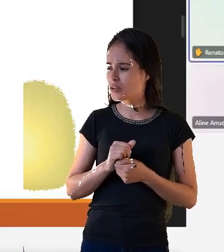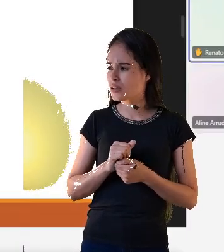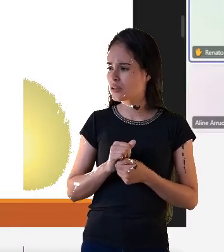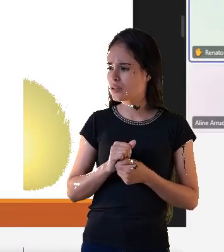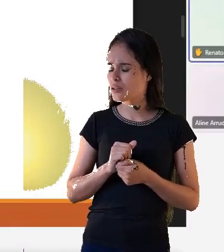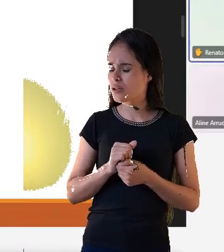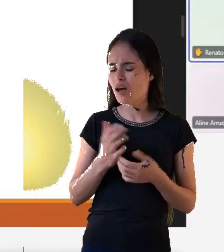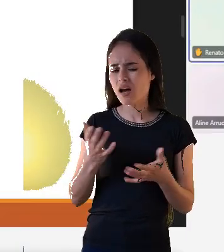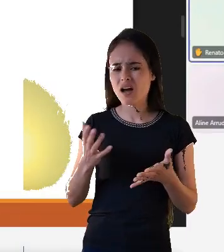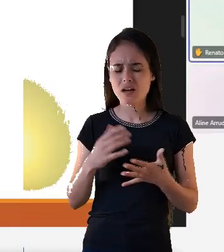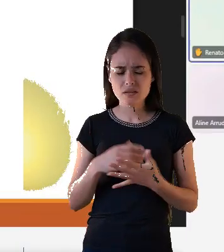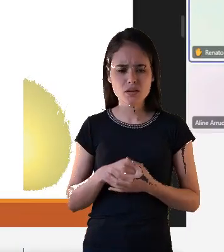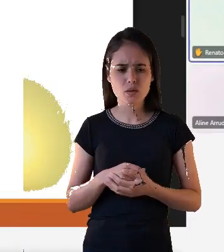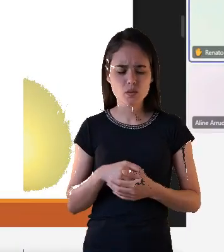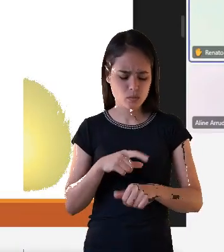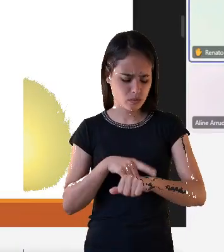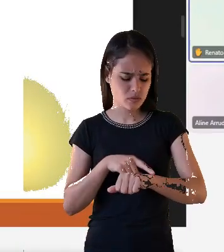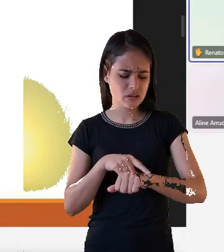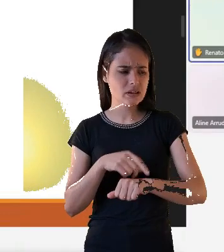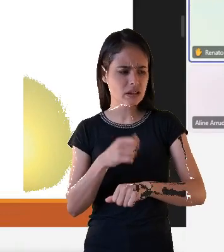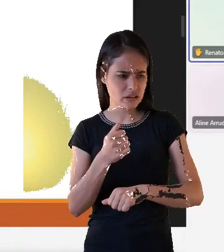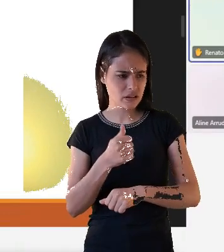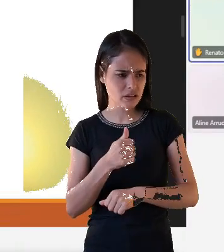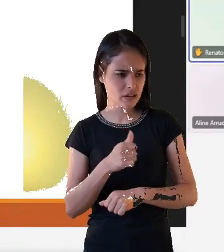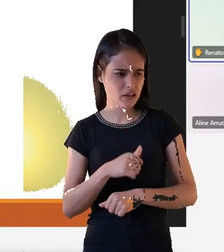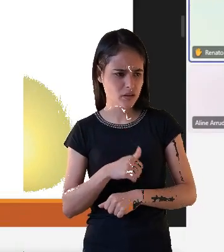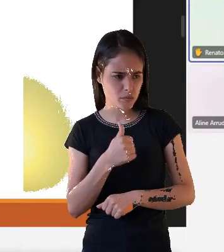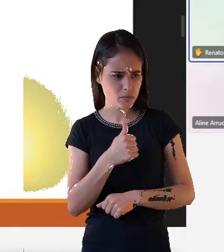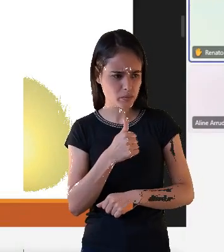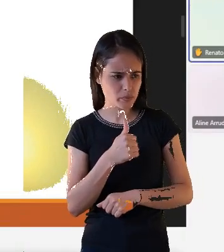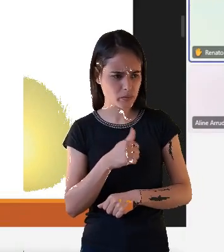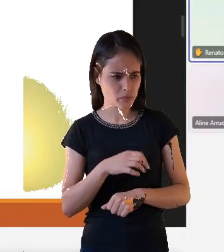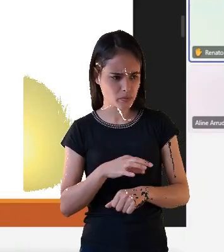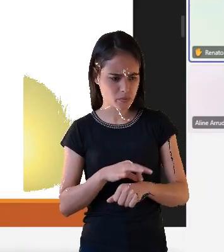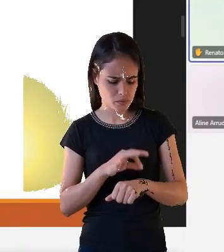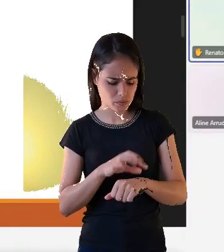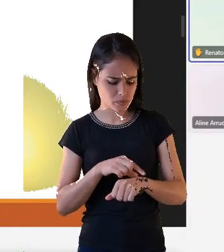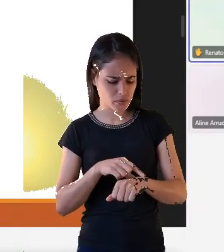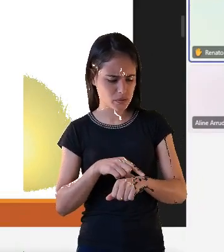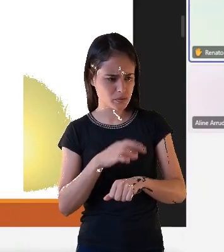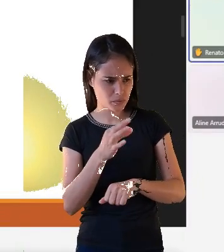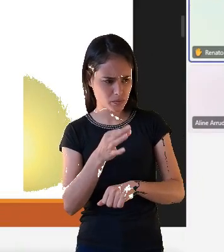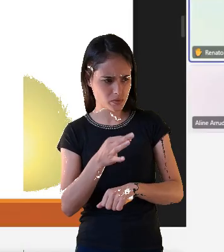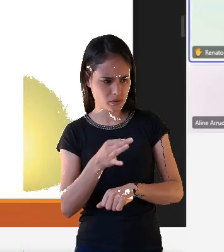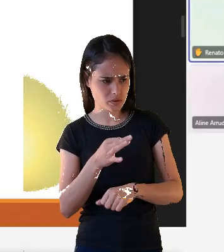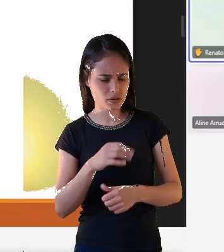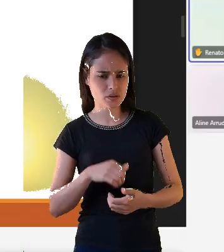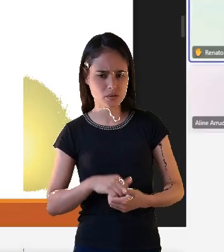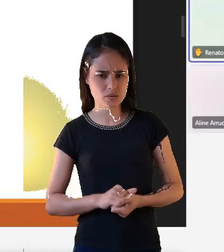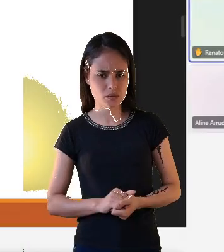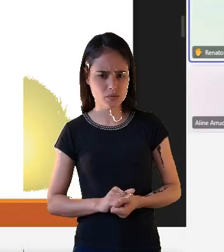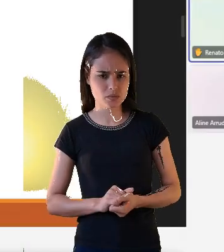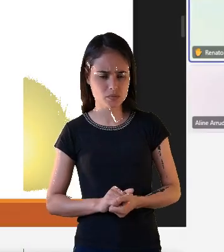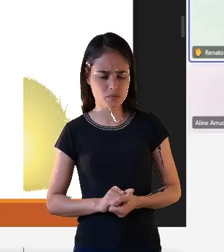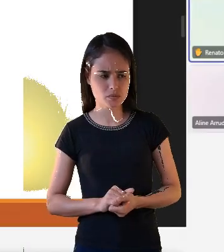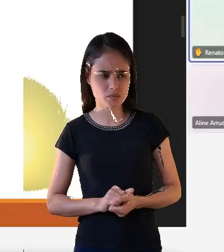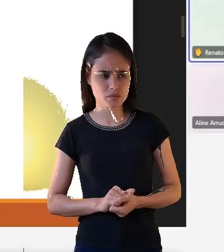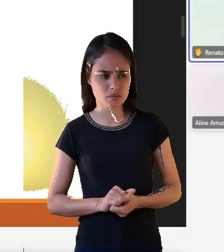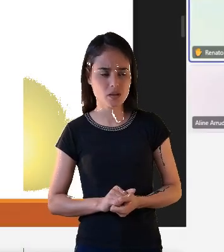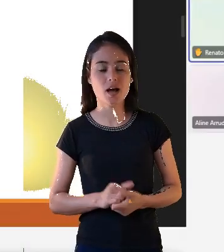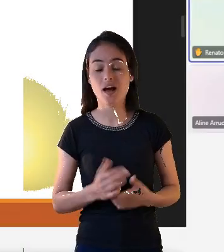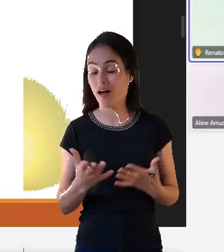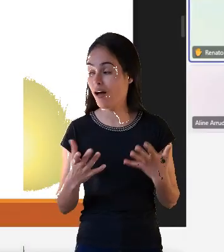gente está fechando a sala a cada 1 hora por uma imprevisão que se repetiu do ano passado para cá. Eu sugeriria que a